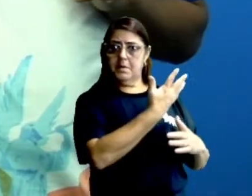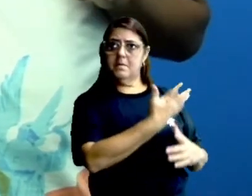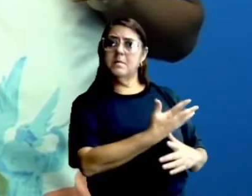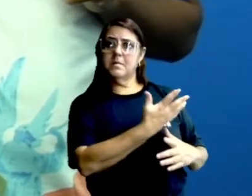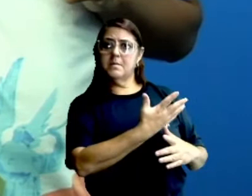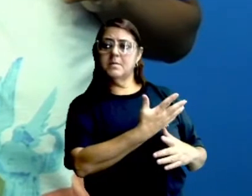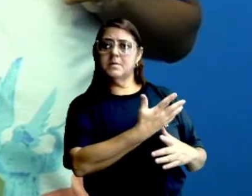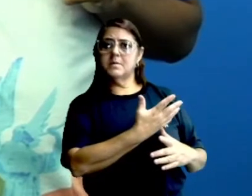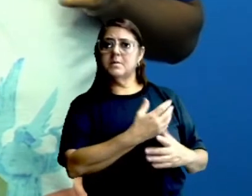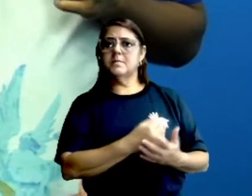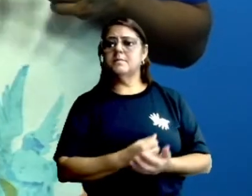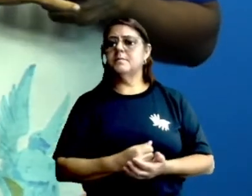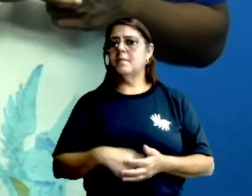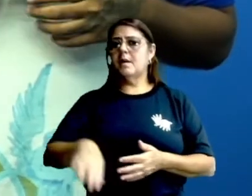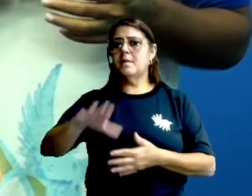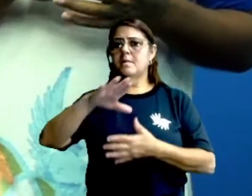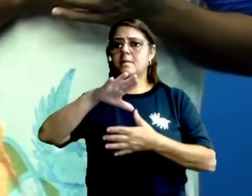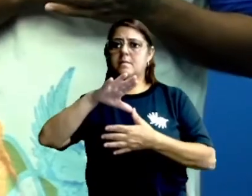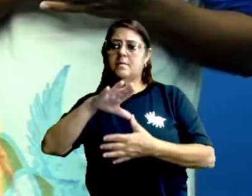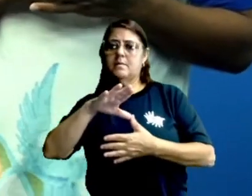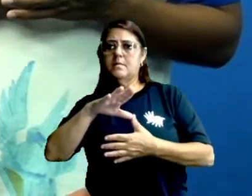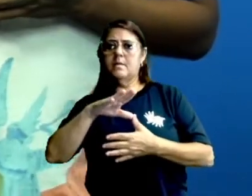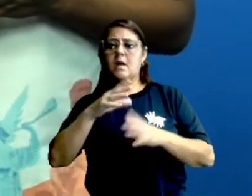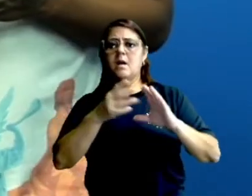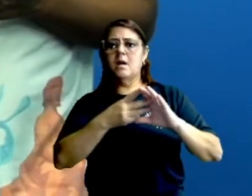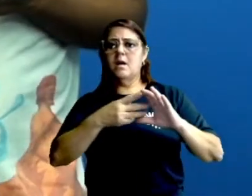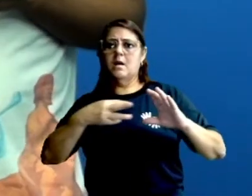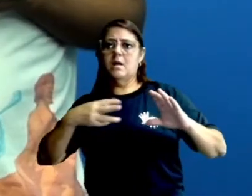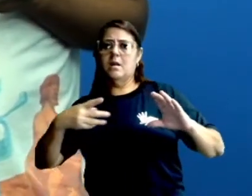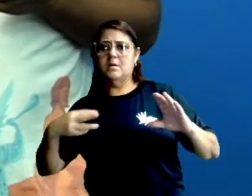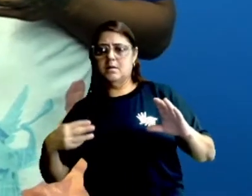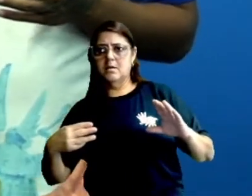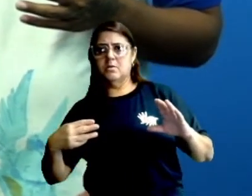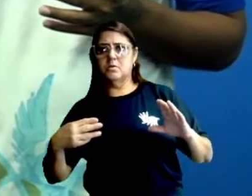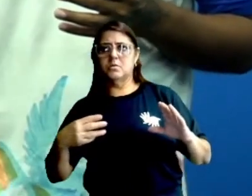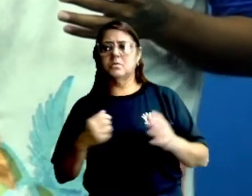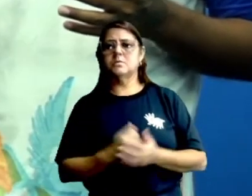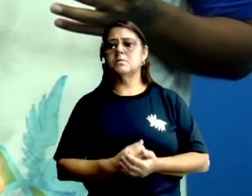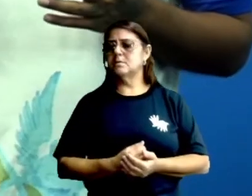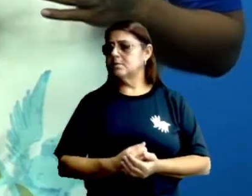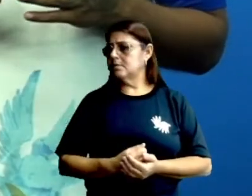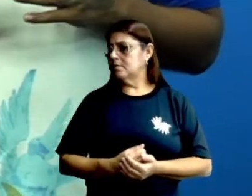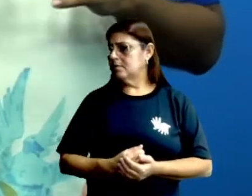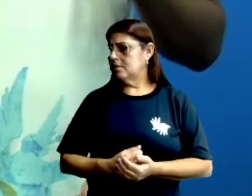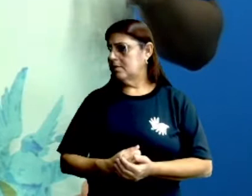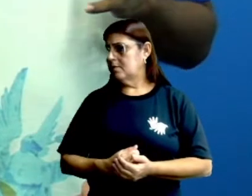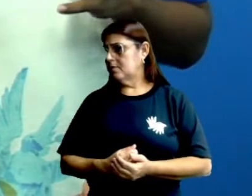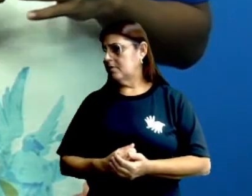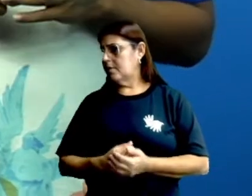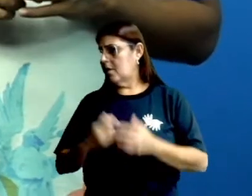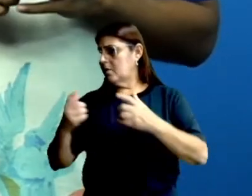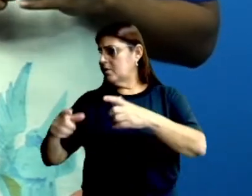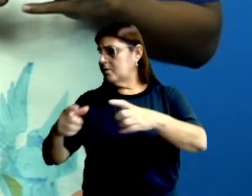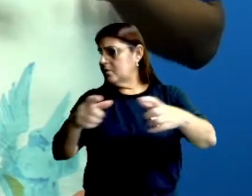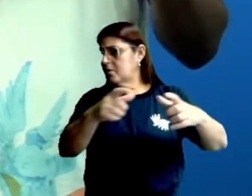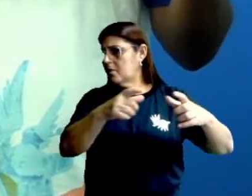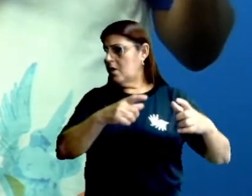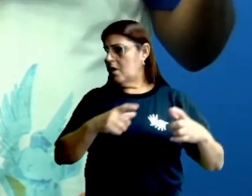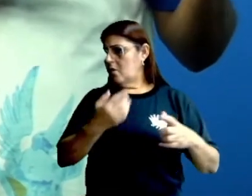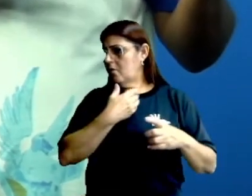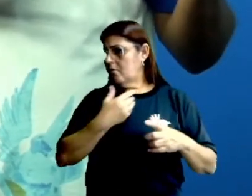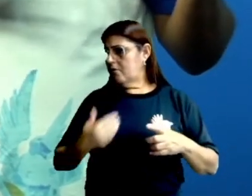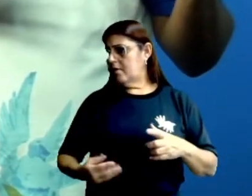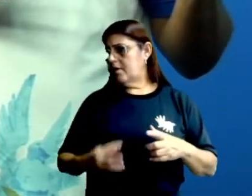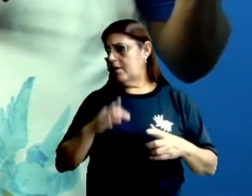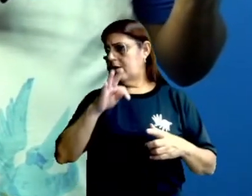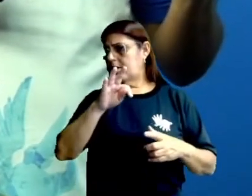como na Mesoamérica. Era característica destas civilizações aí, né, destas regiões, um governo